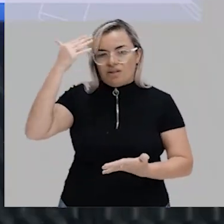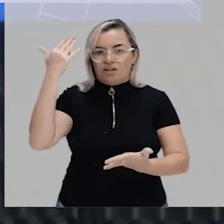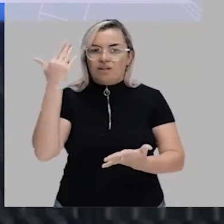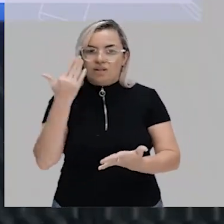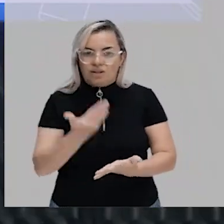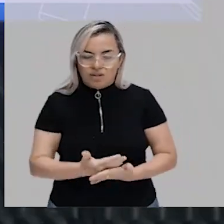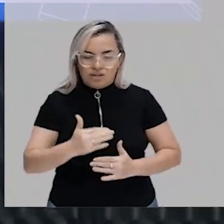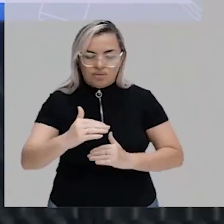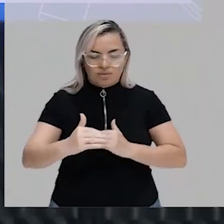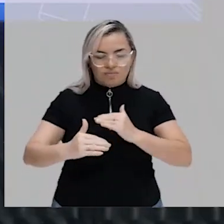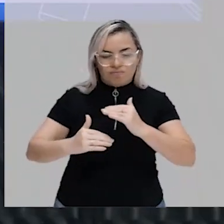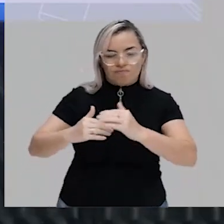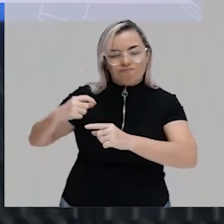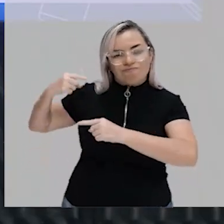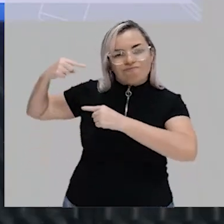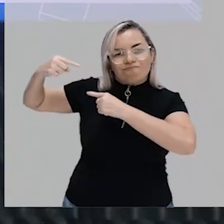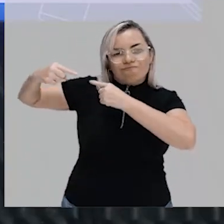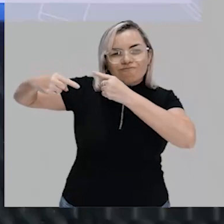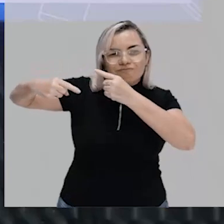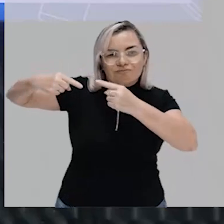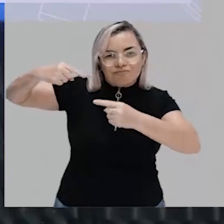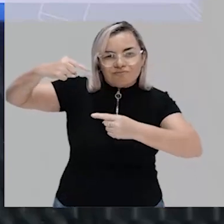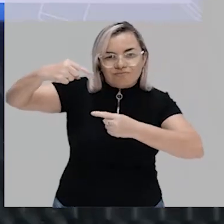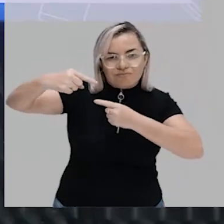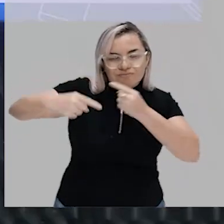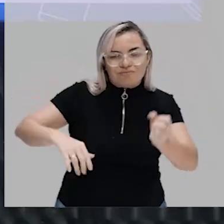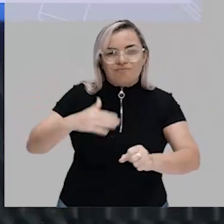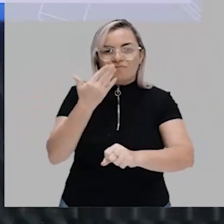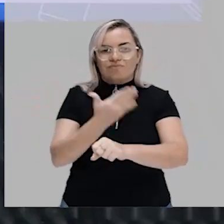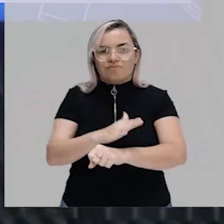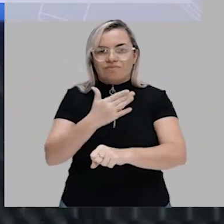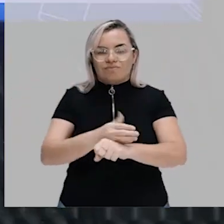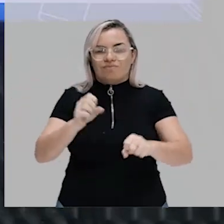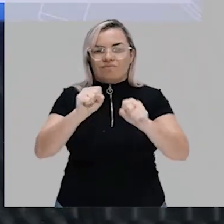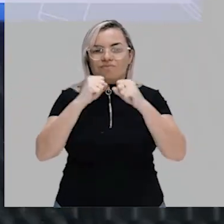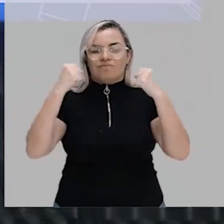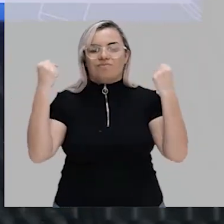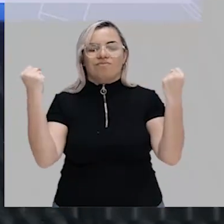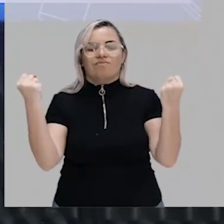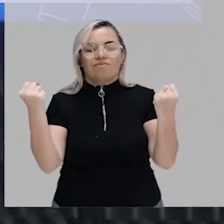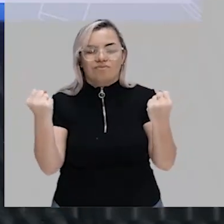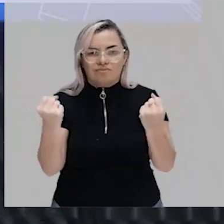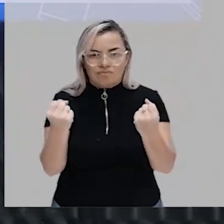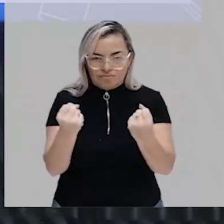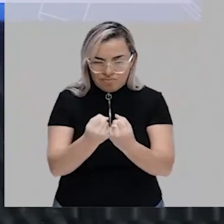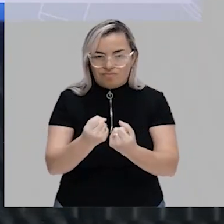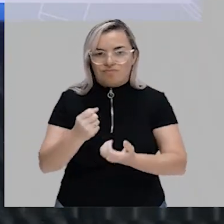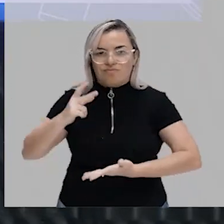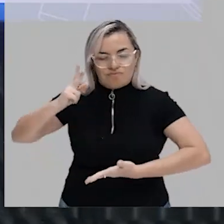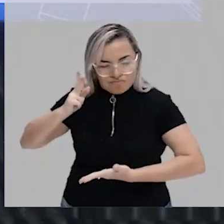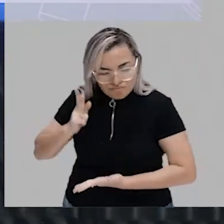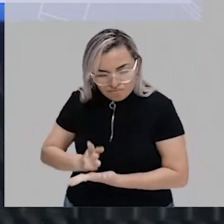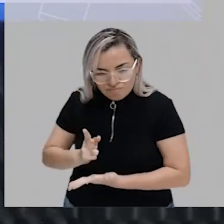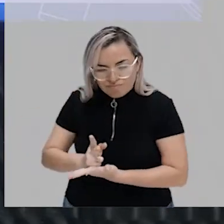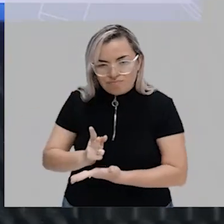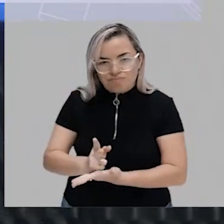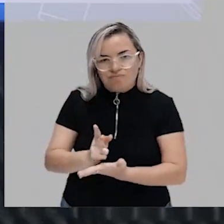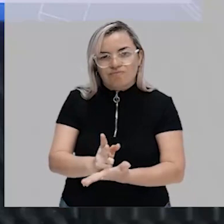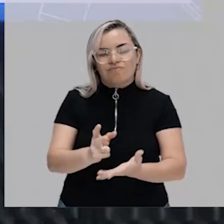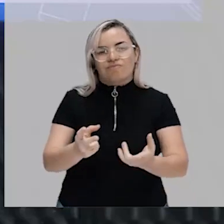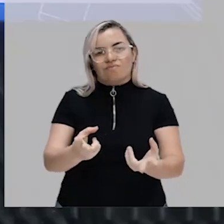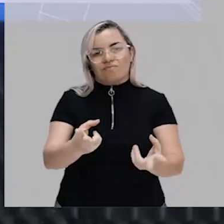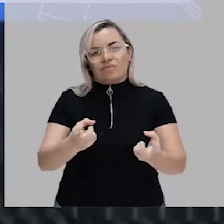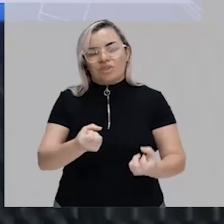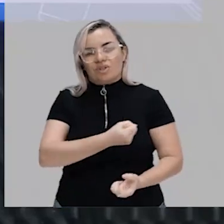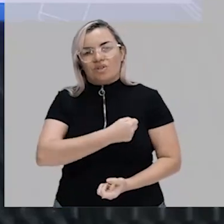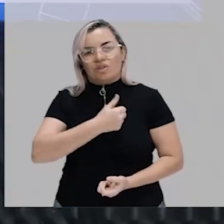isso de geração em geração. As práticas sociais vão também, né, se perpetuando e percebendo esse